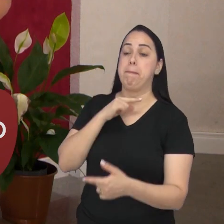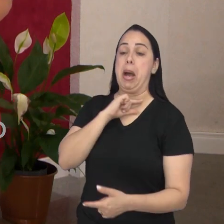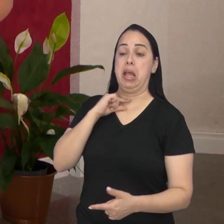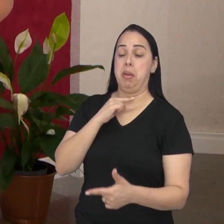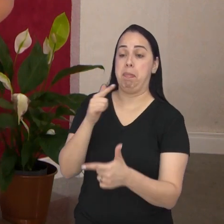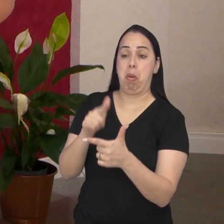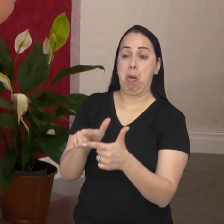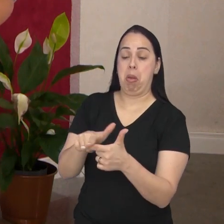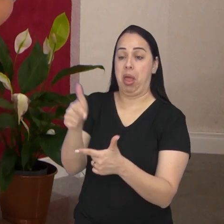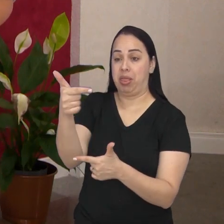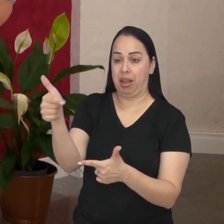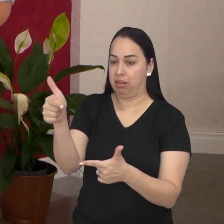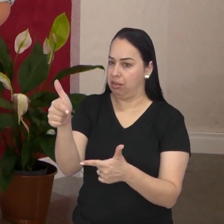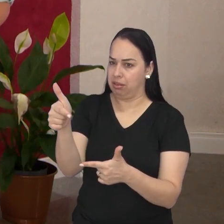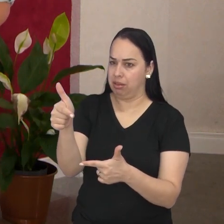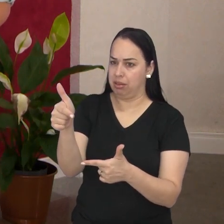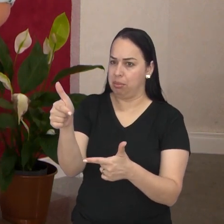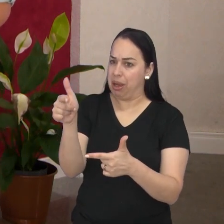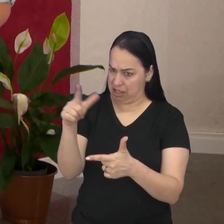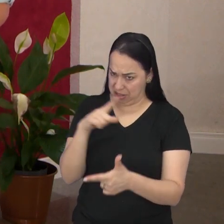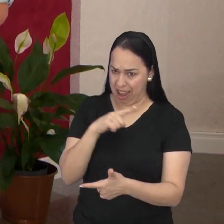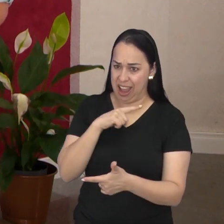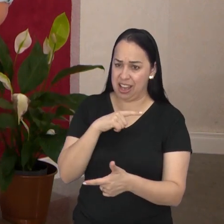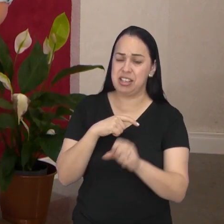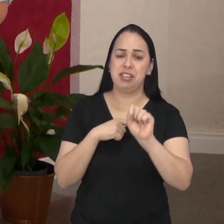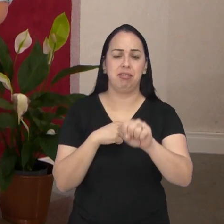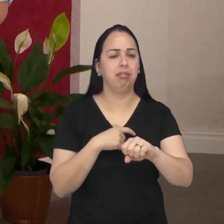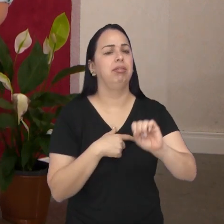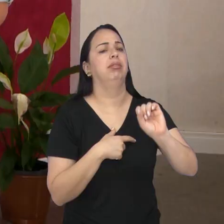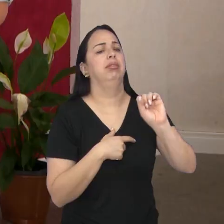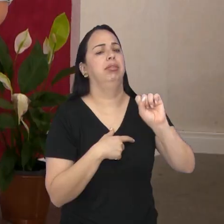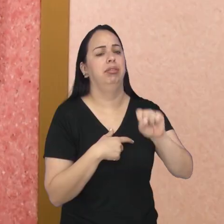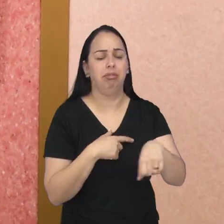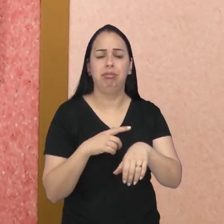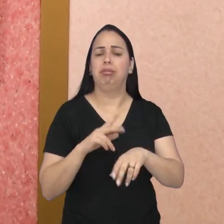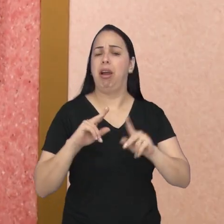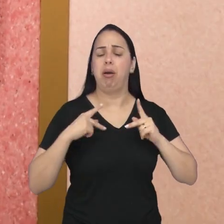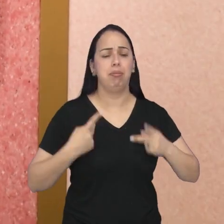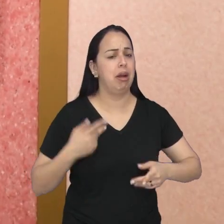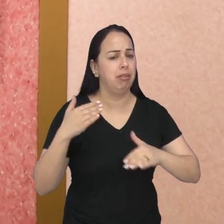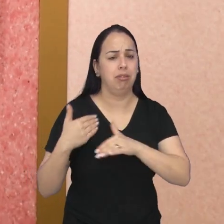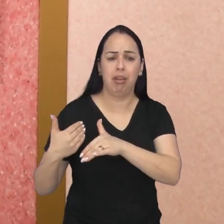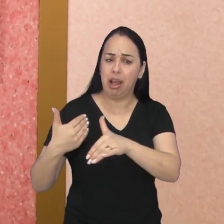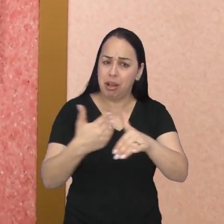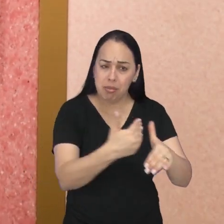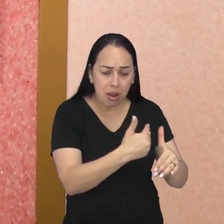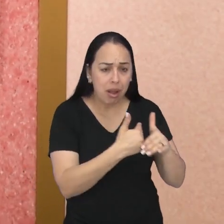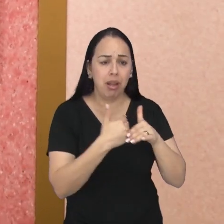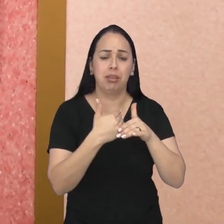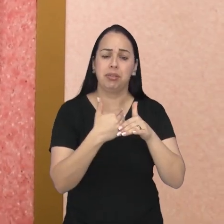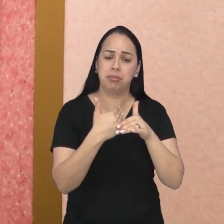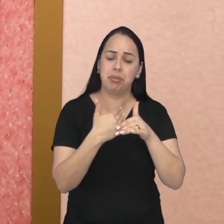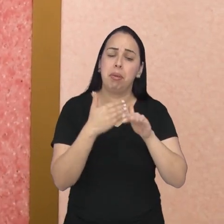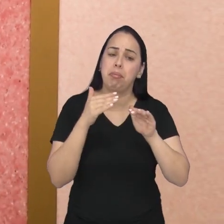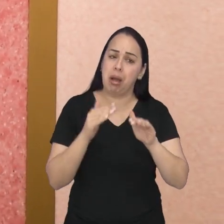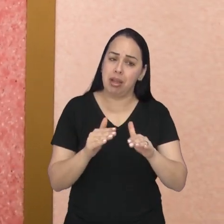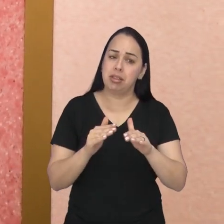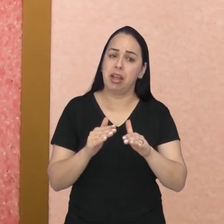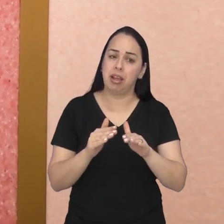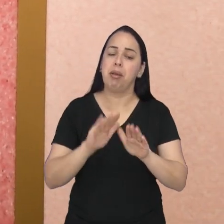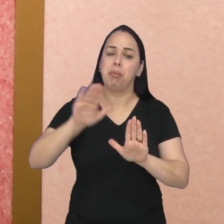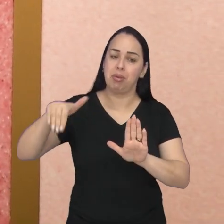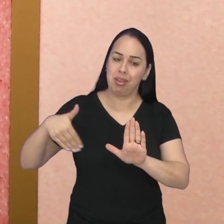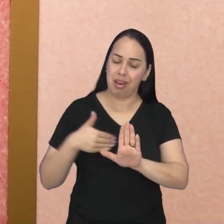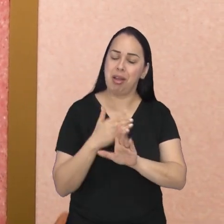Padre é uma pessoa normal como qualquer mortal, é isso mesmo, né? Exatamente isso, é um ser humano como qualquer outro, mas que tem